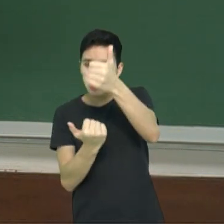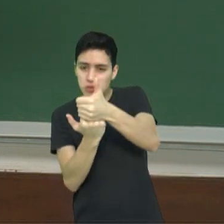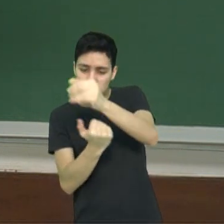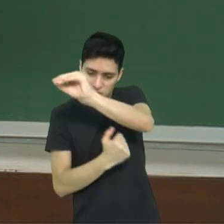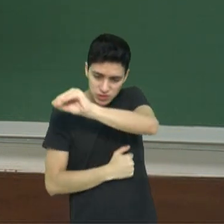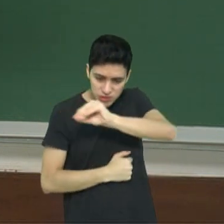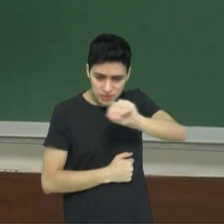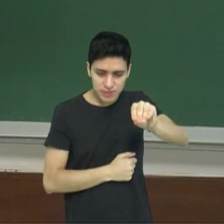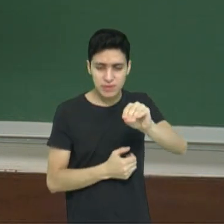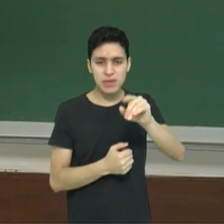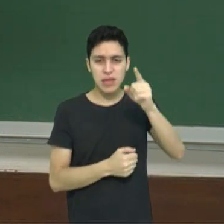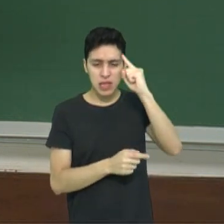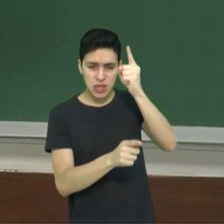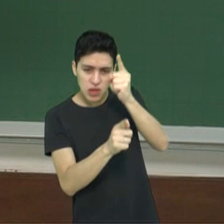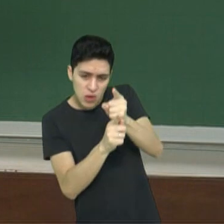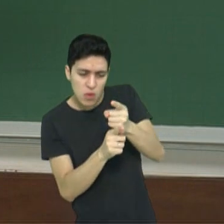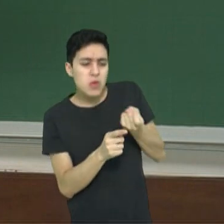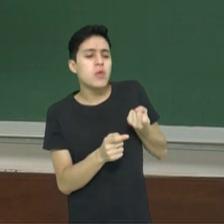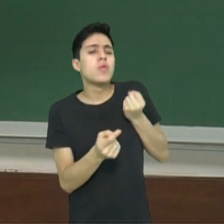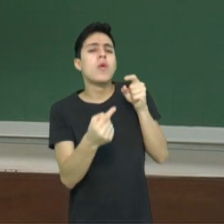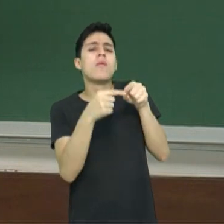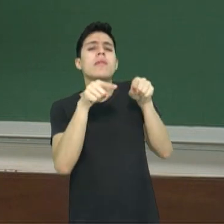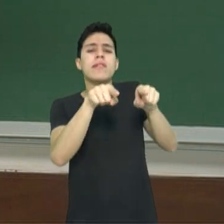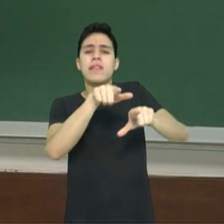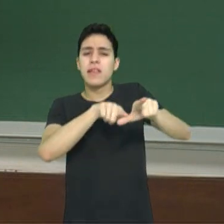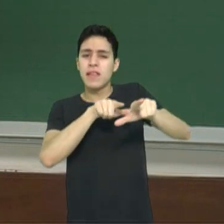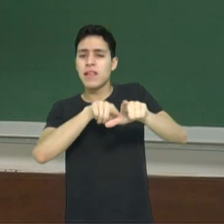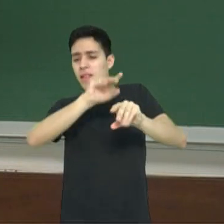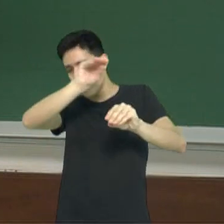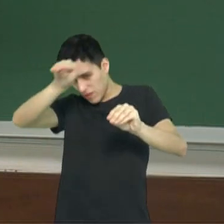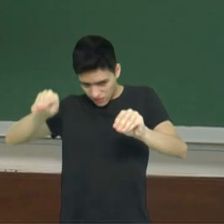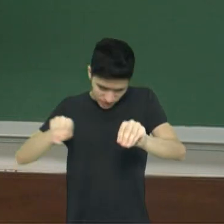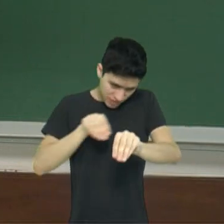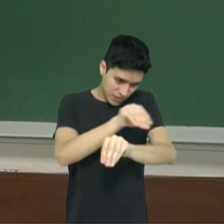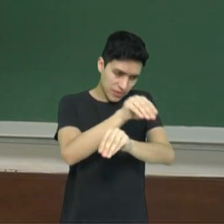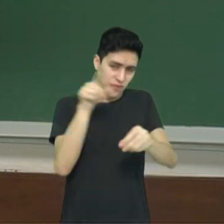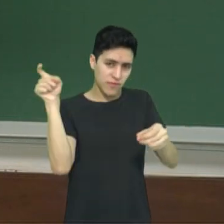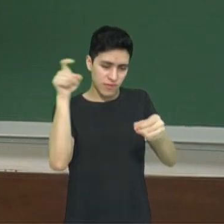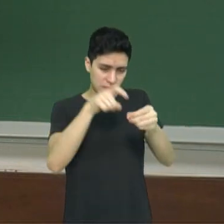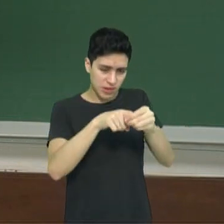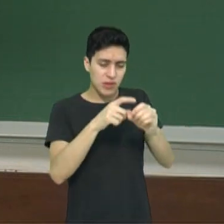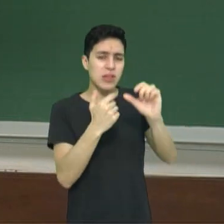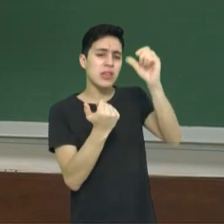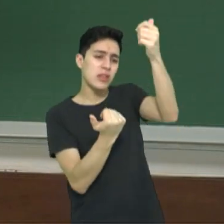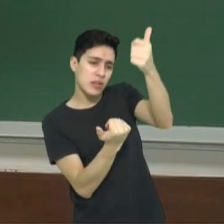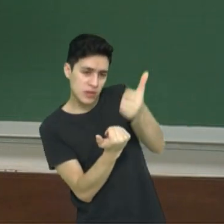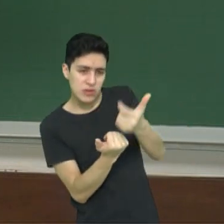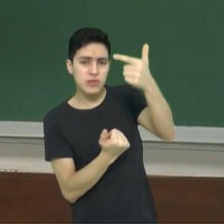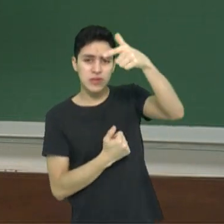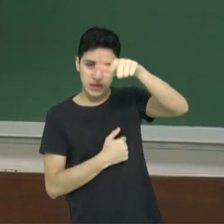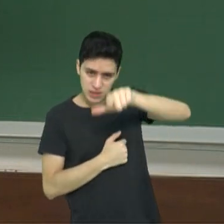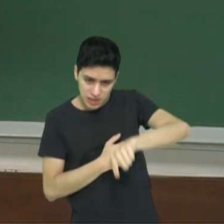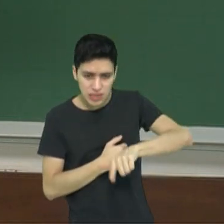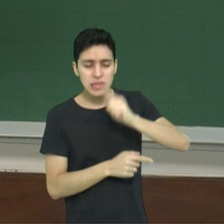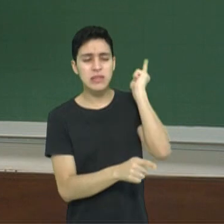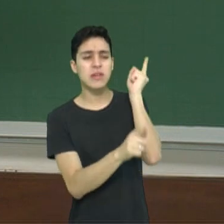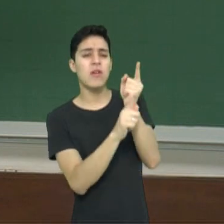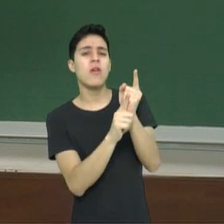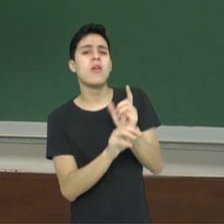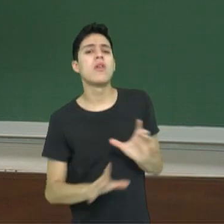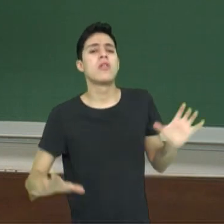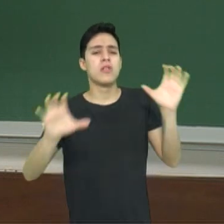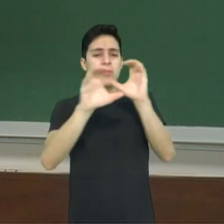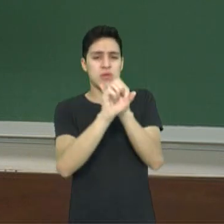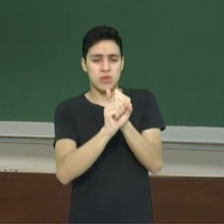outra. Acha o valor desta letra, volta e substitui de novo e encontra o valor